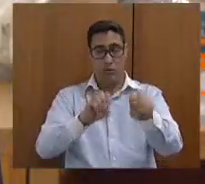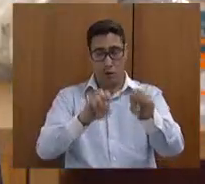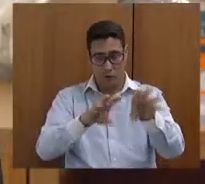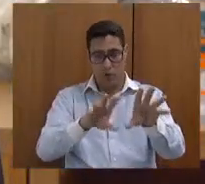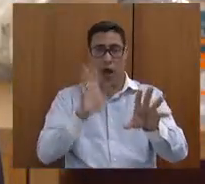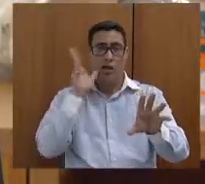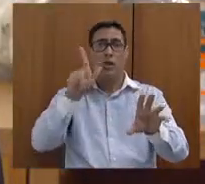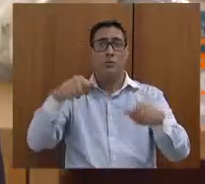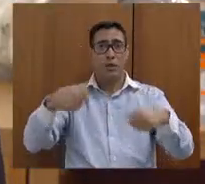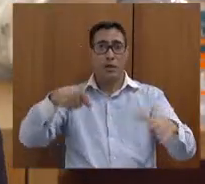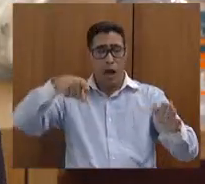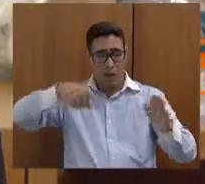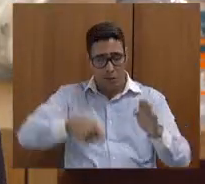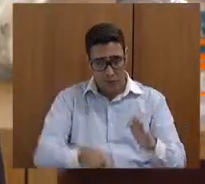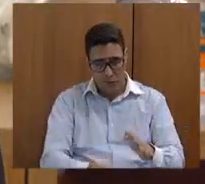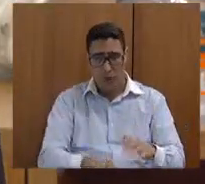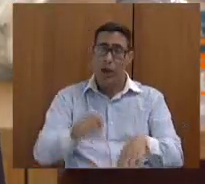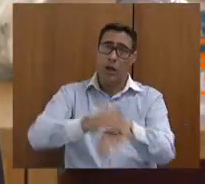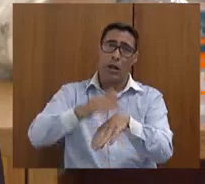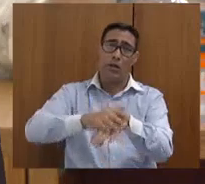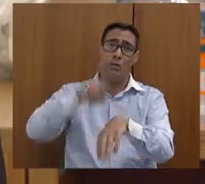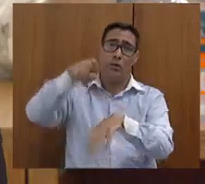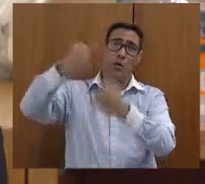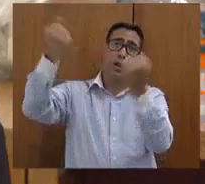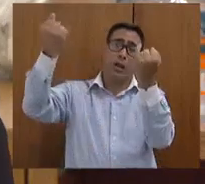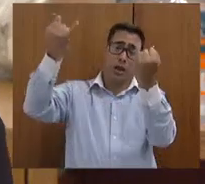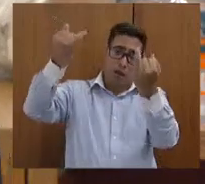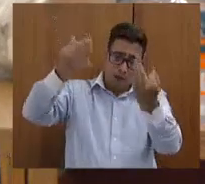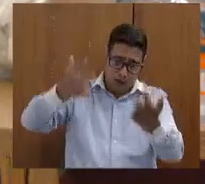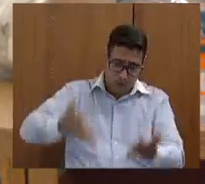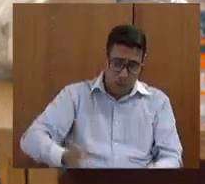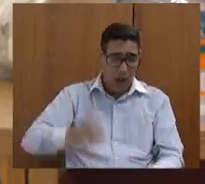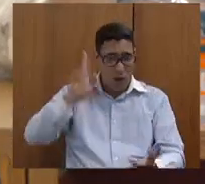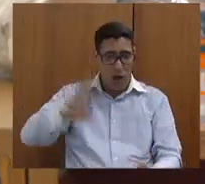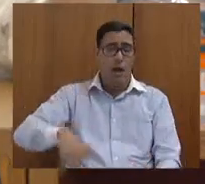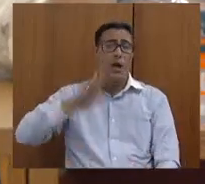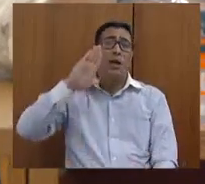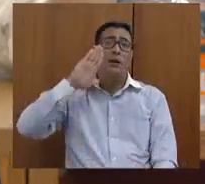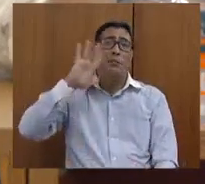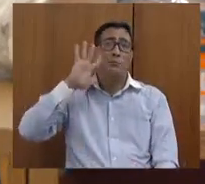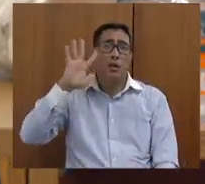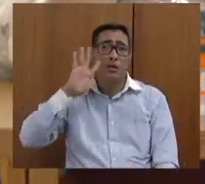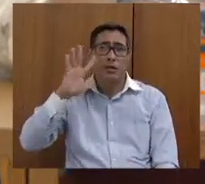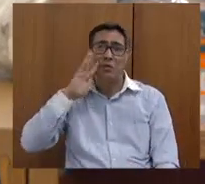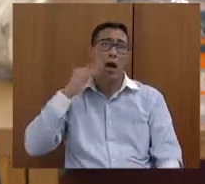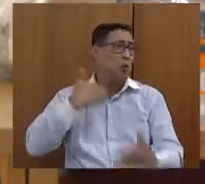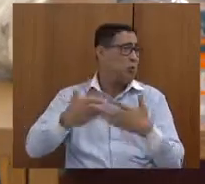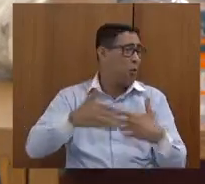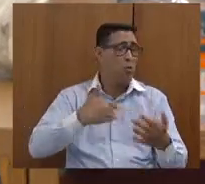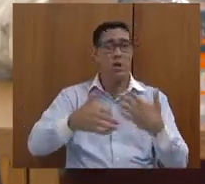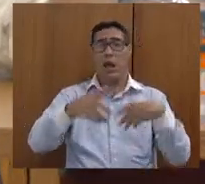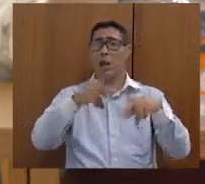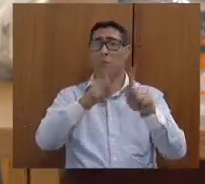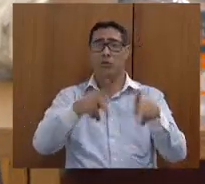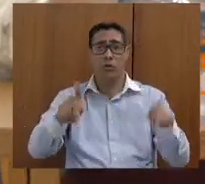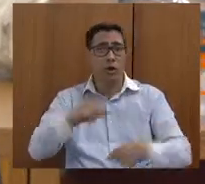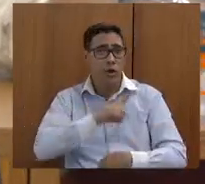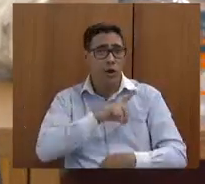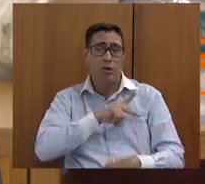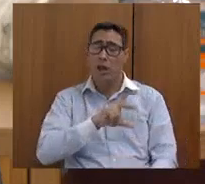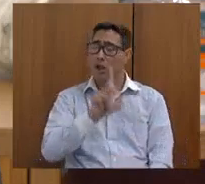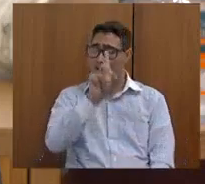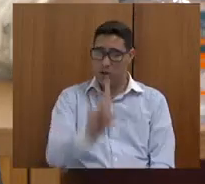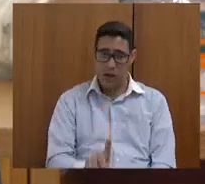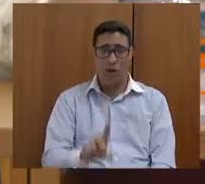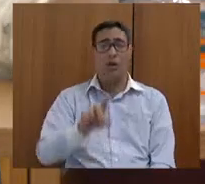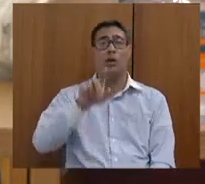aprofundar a questão que você tá tratando aqui é pensar que qualquer Professor tem direito ao